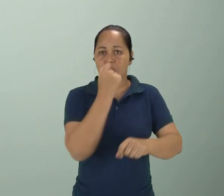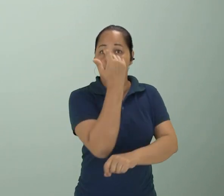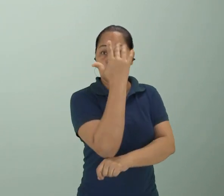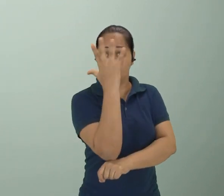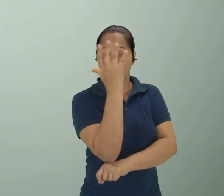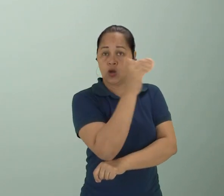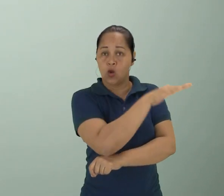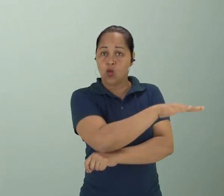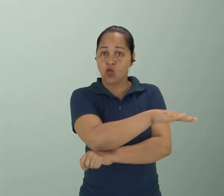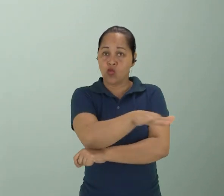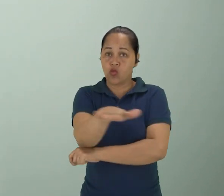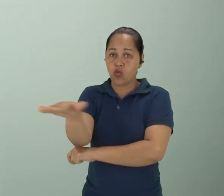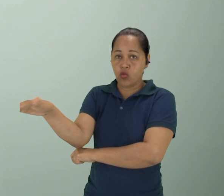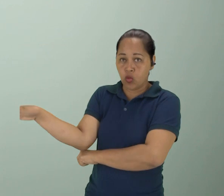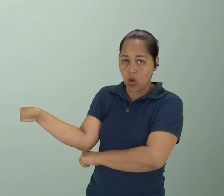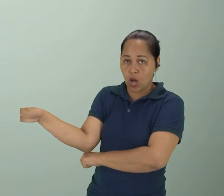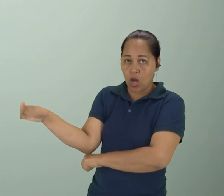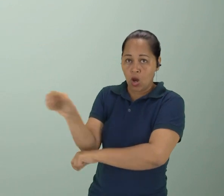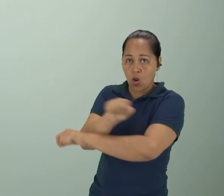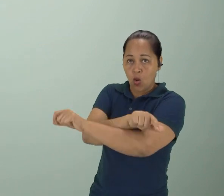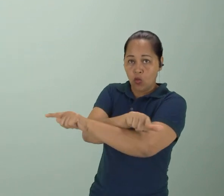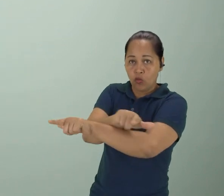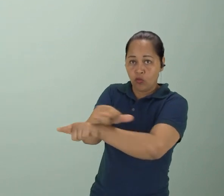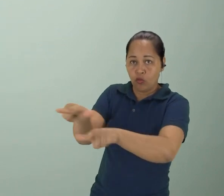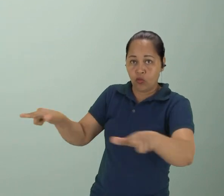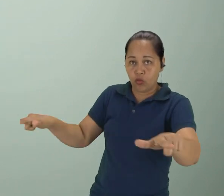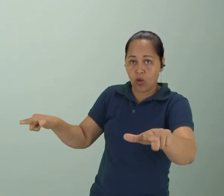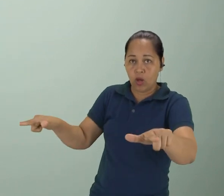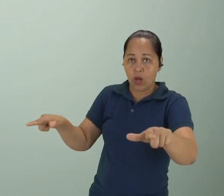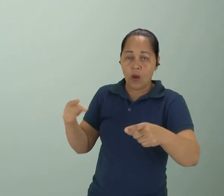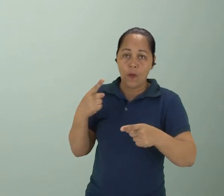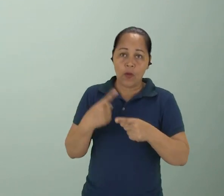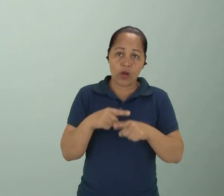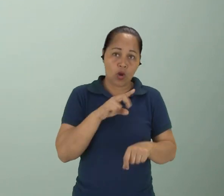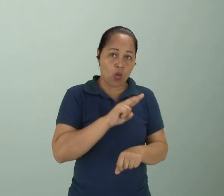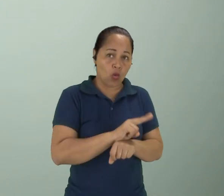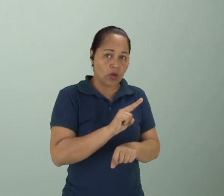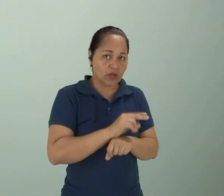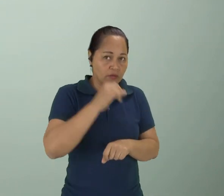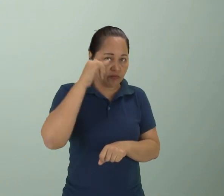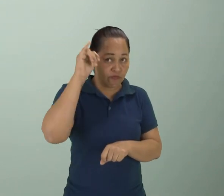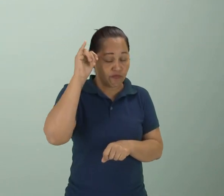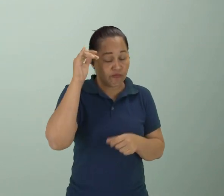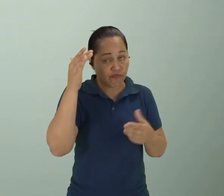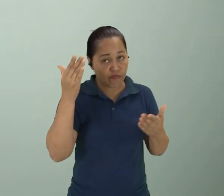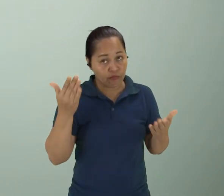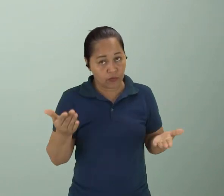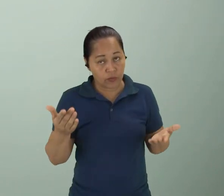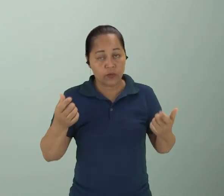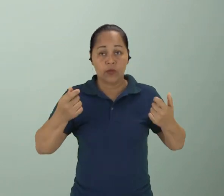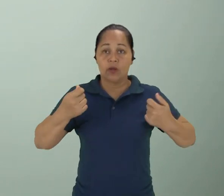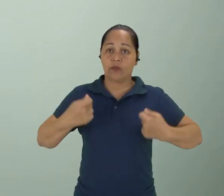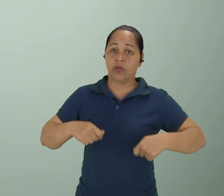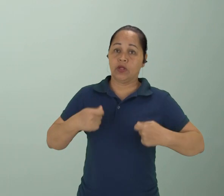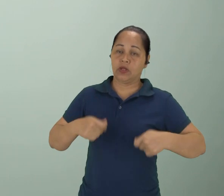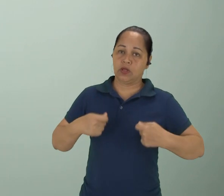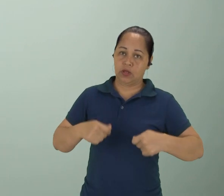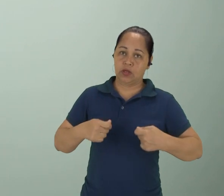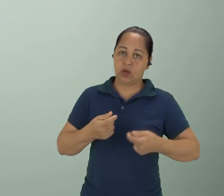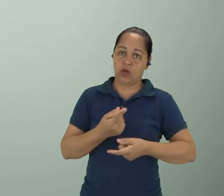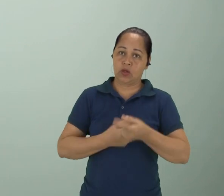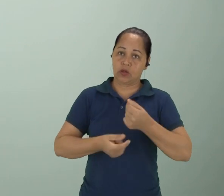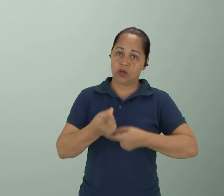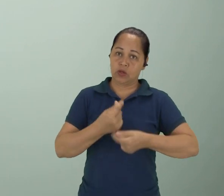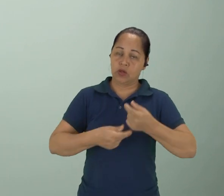derrubar a floresta então a uma hora de lema do nosso estado a uma necessidade econômica de